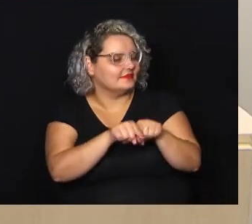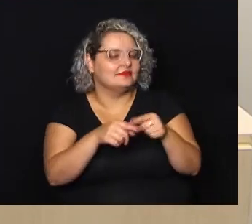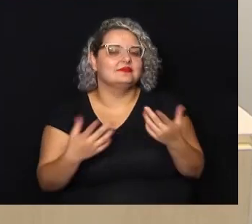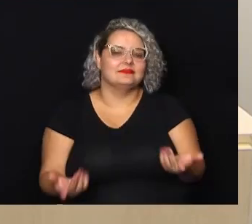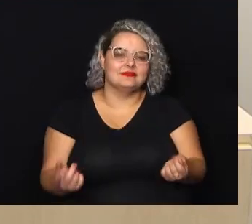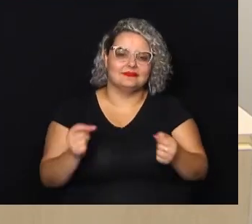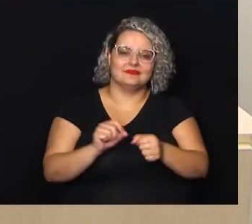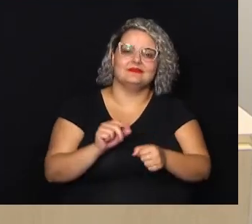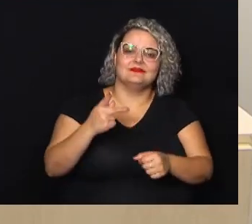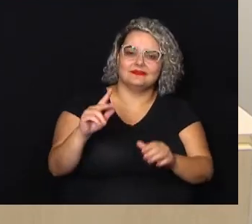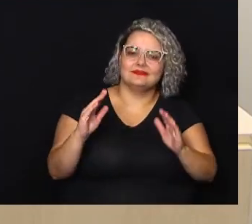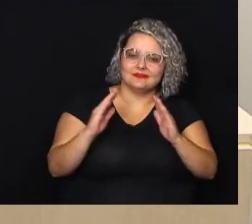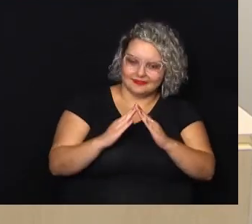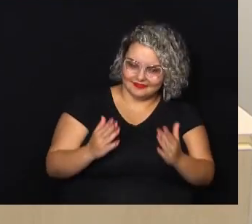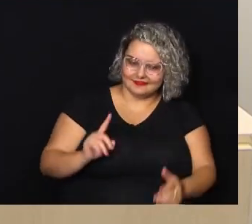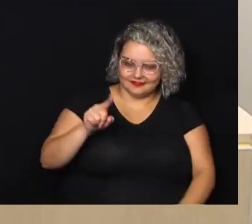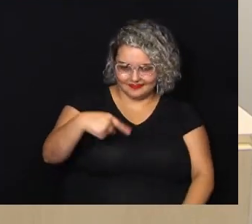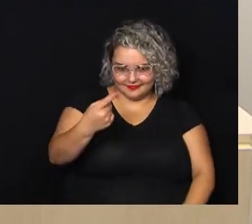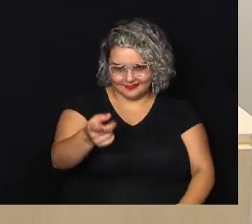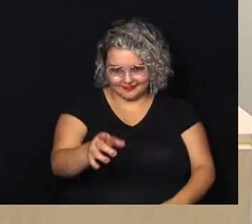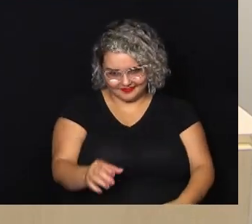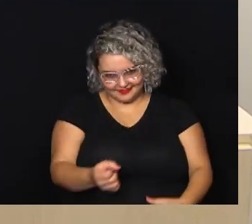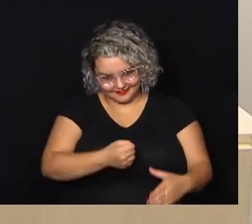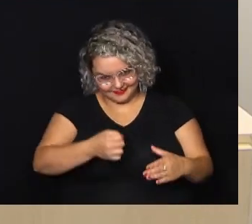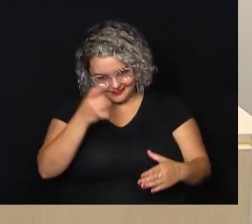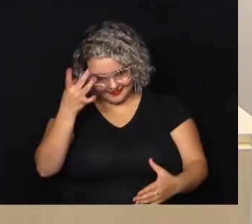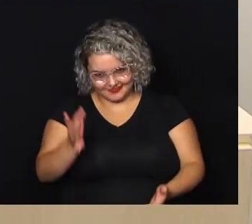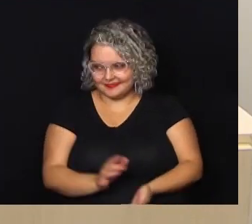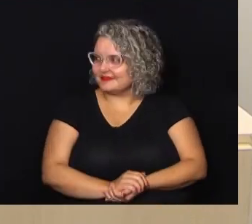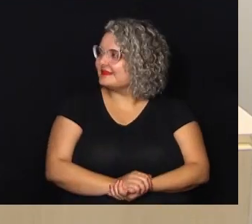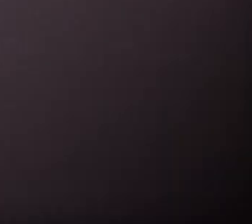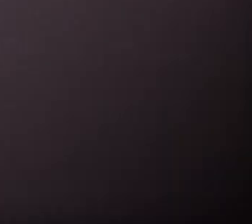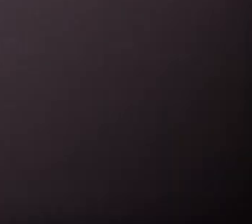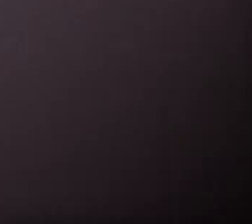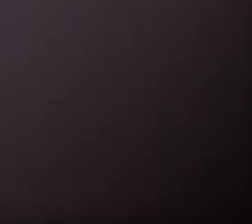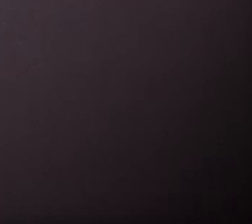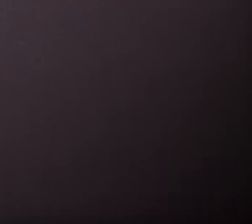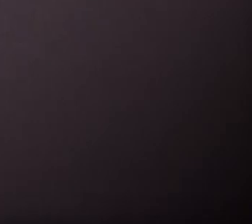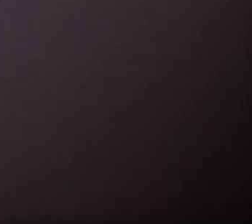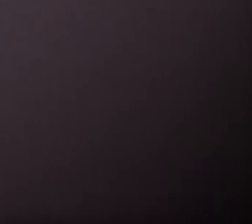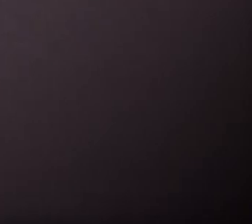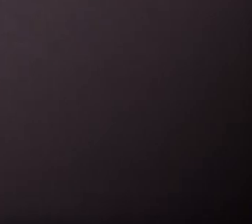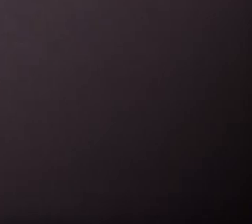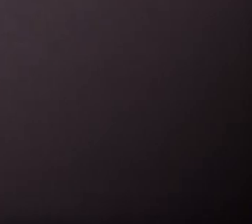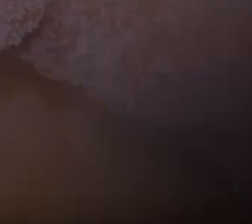né? E fazer aí na sua casa. Até um próximo Cozinha Fácil.